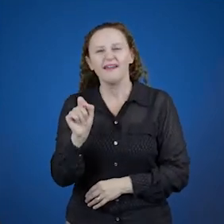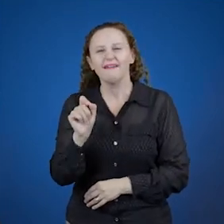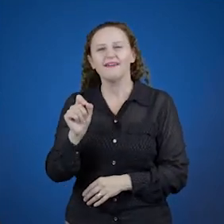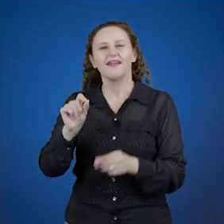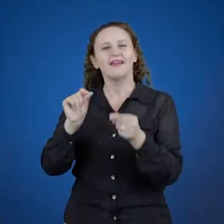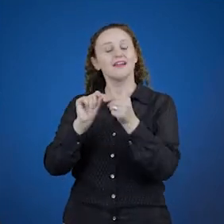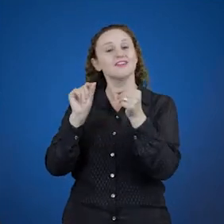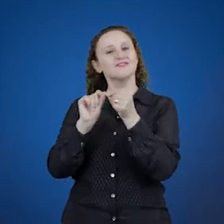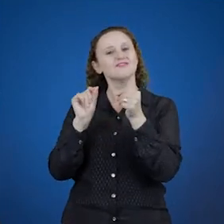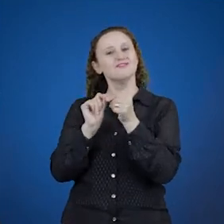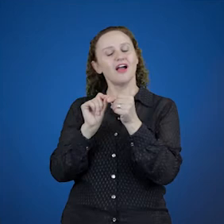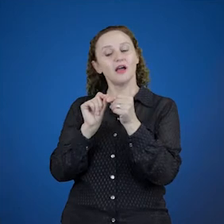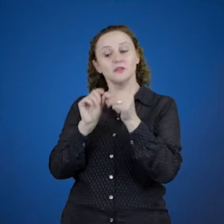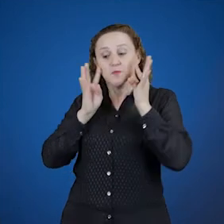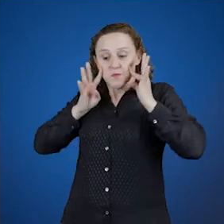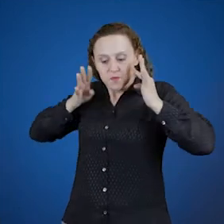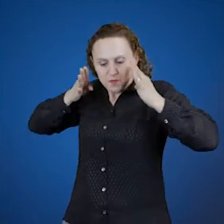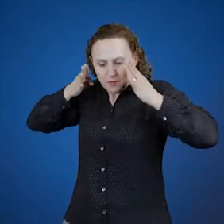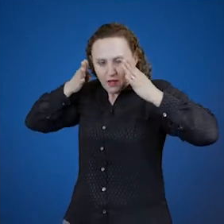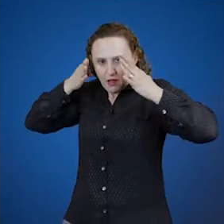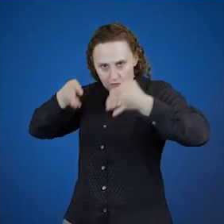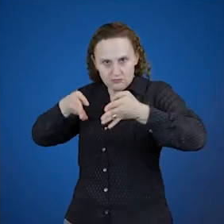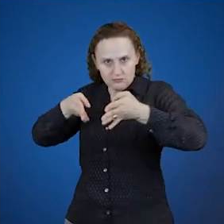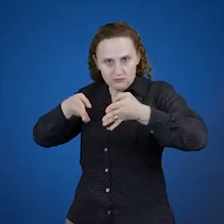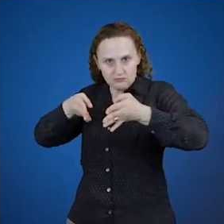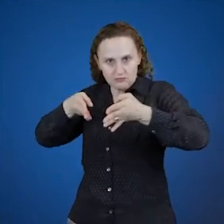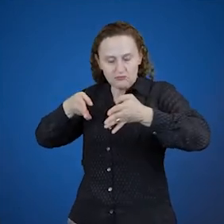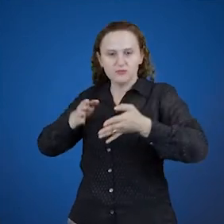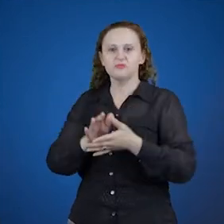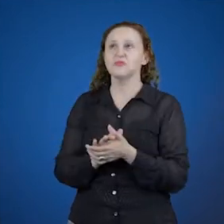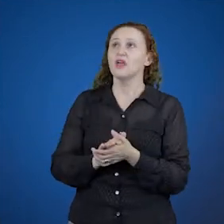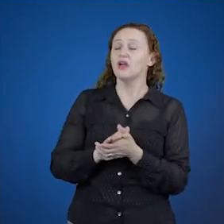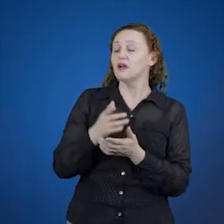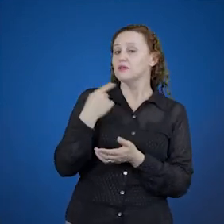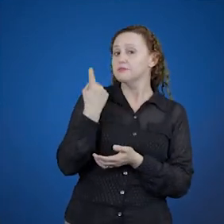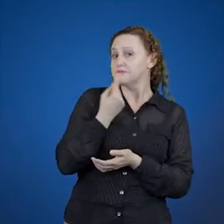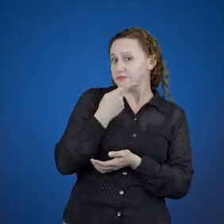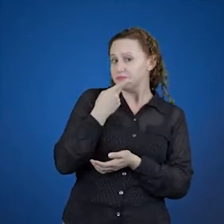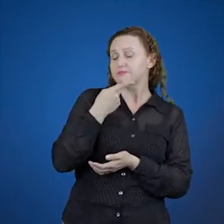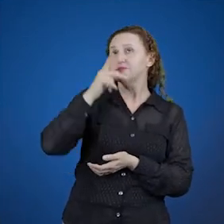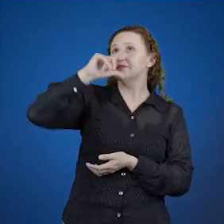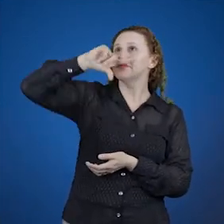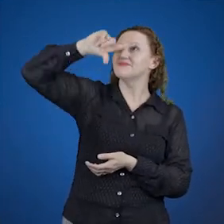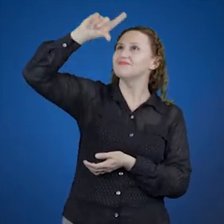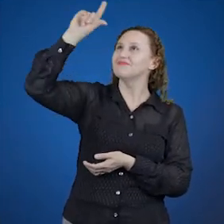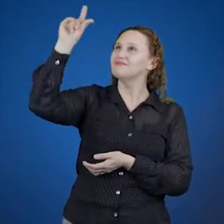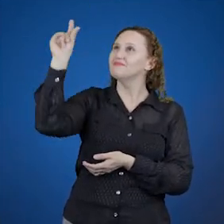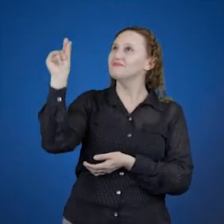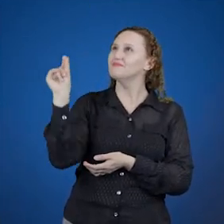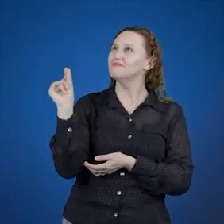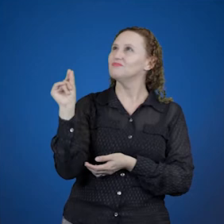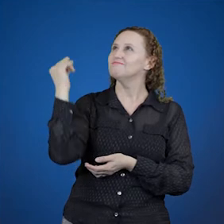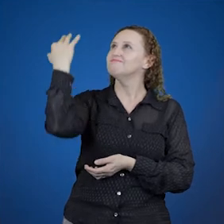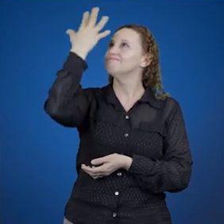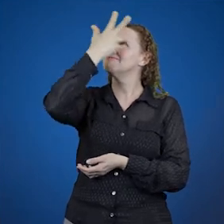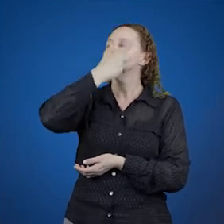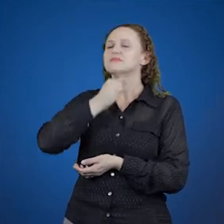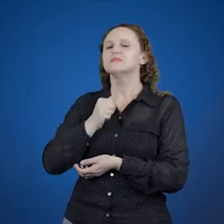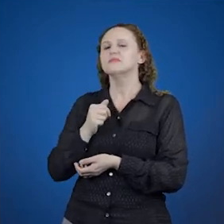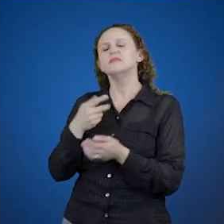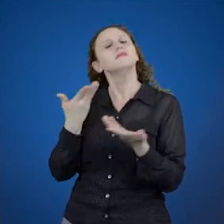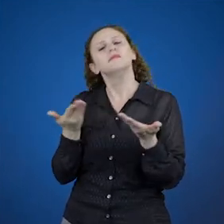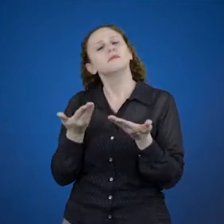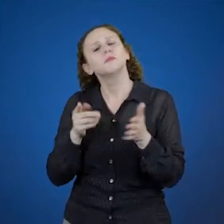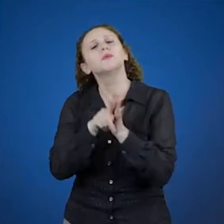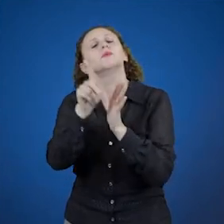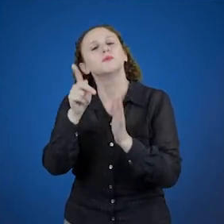aquele de quem se declara algo estamos declarando sobre a lua que ela é bonita e eu pergunto então quem